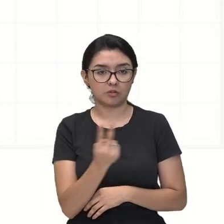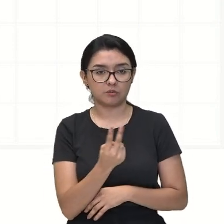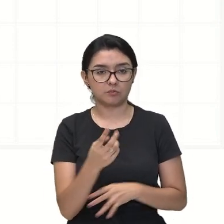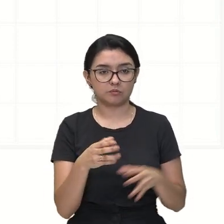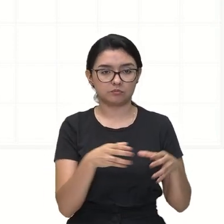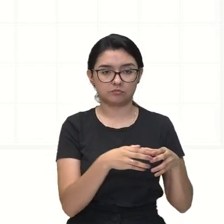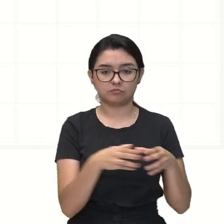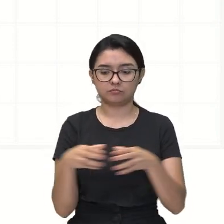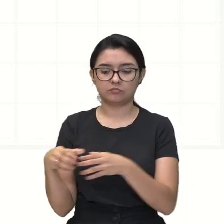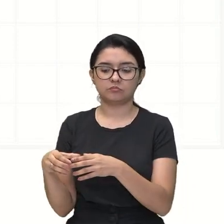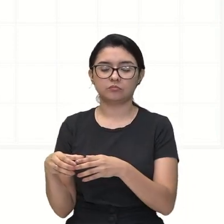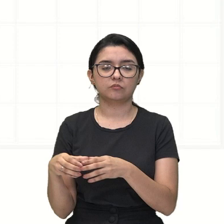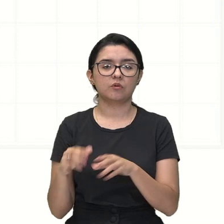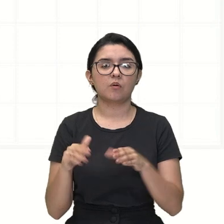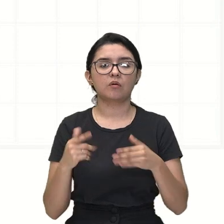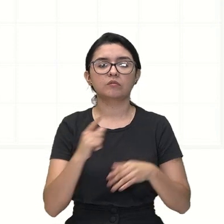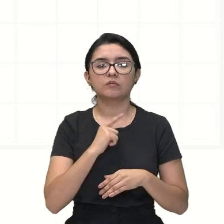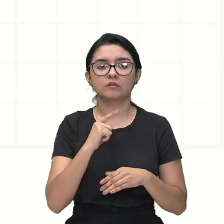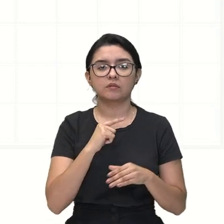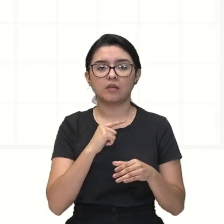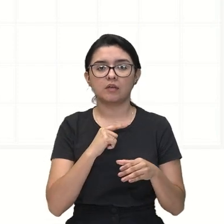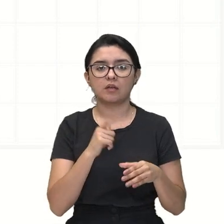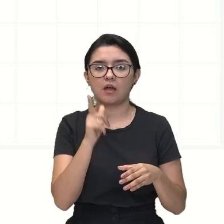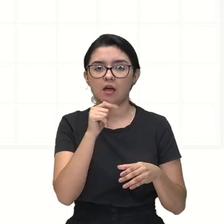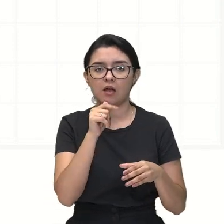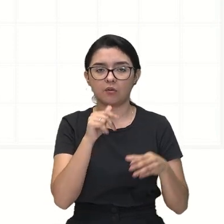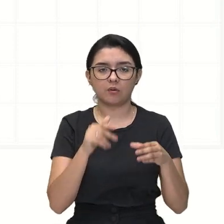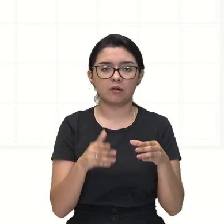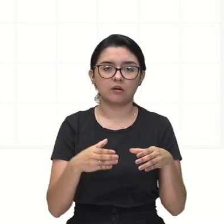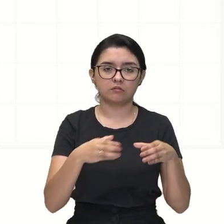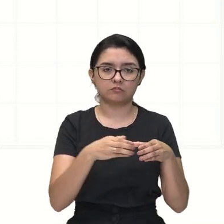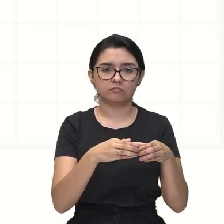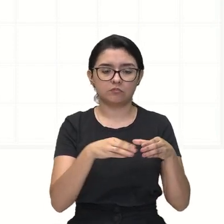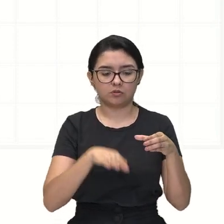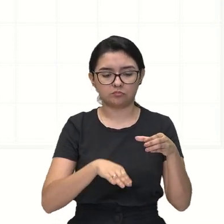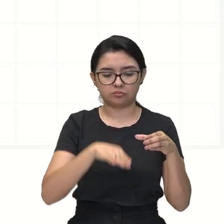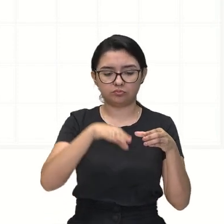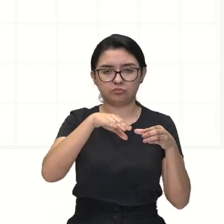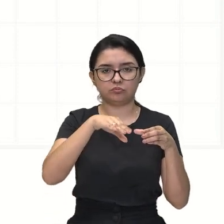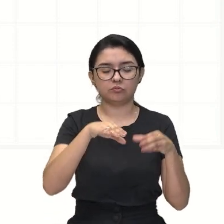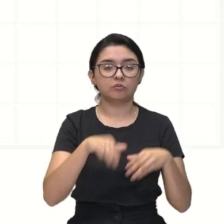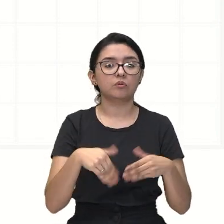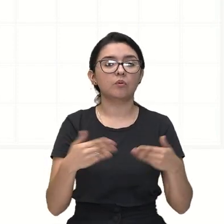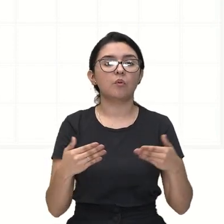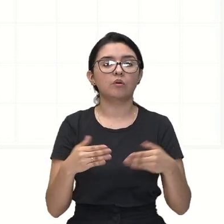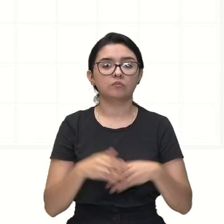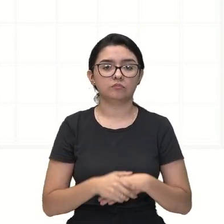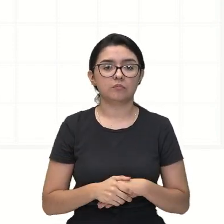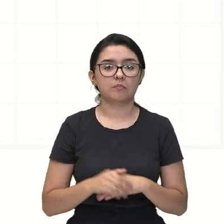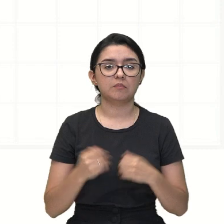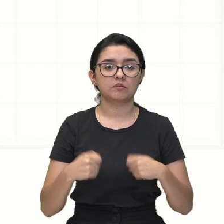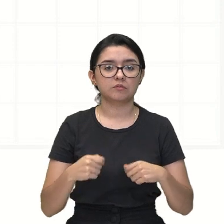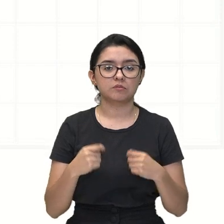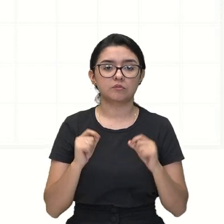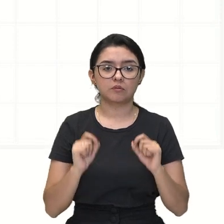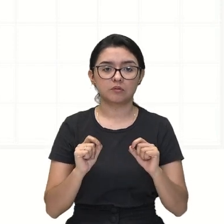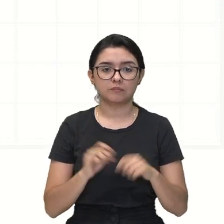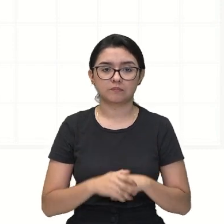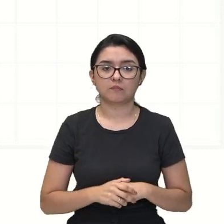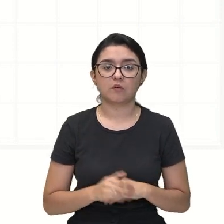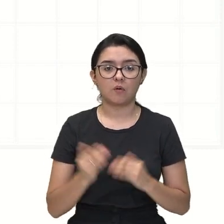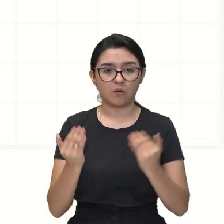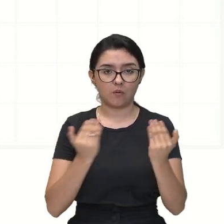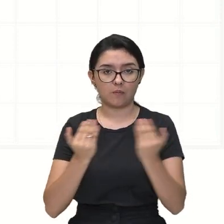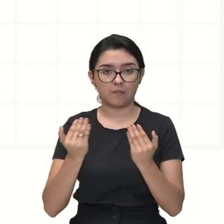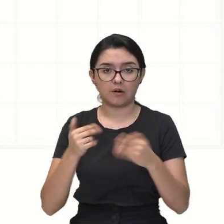caixas contém mais água, qual delas está mais cheia, eu devo comparar quem? Os